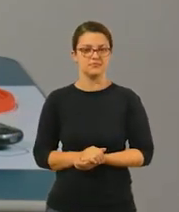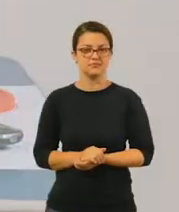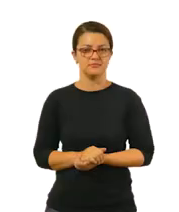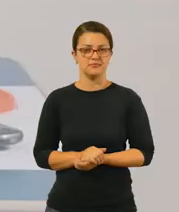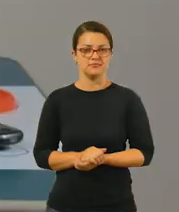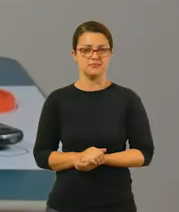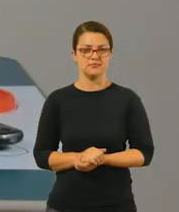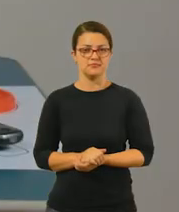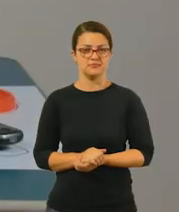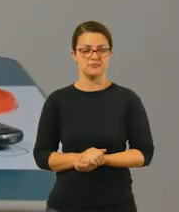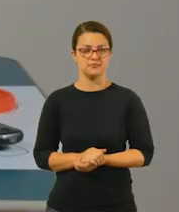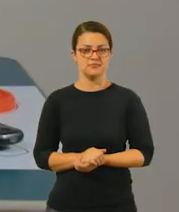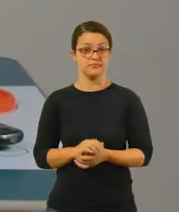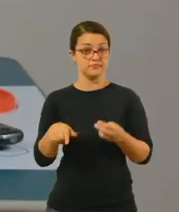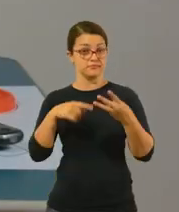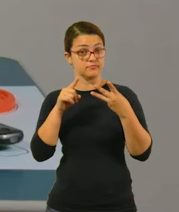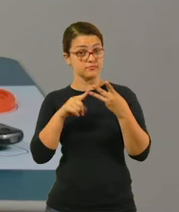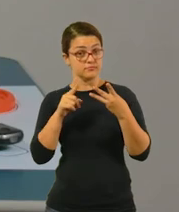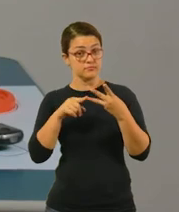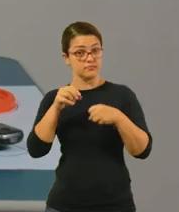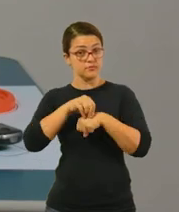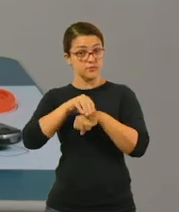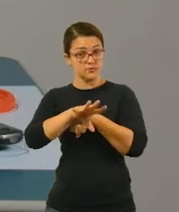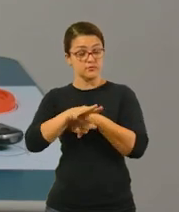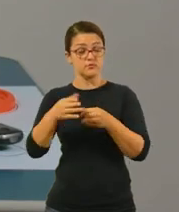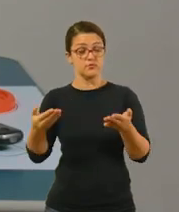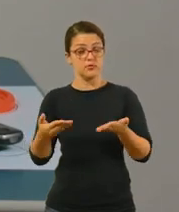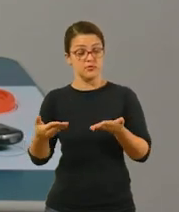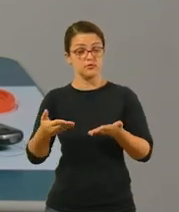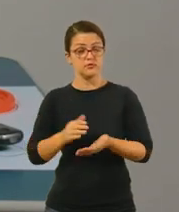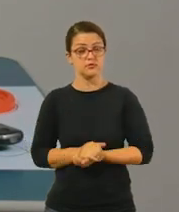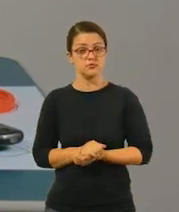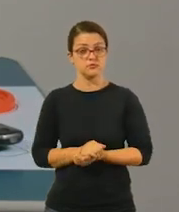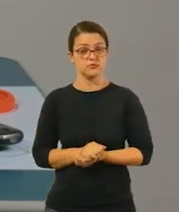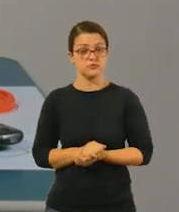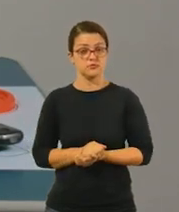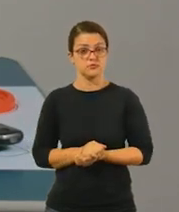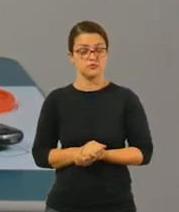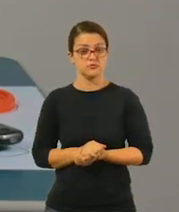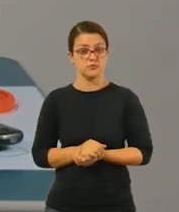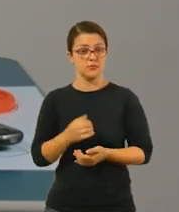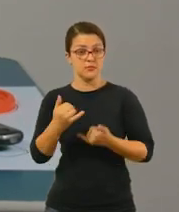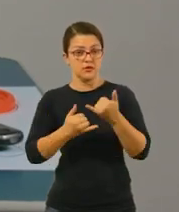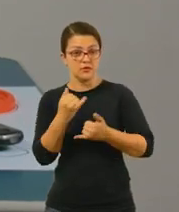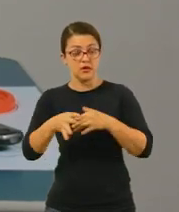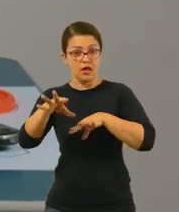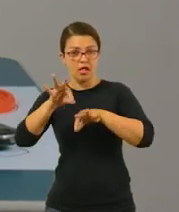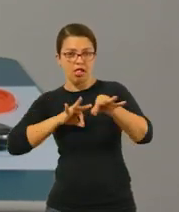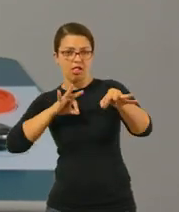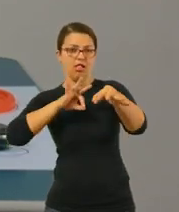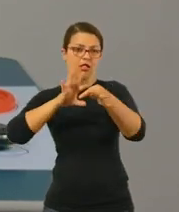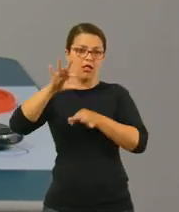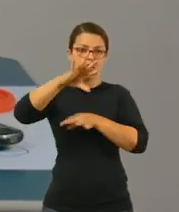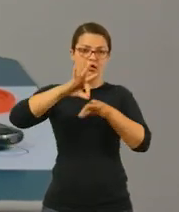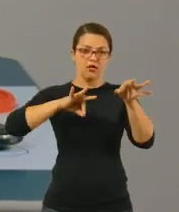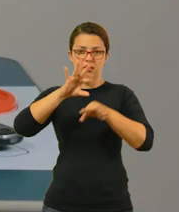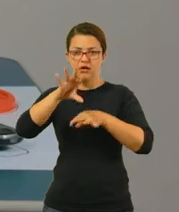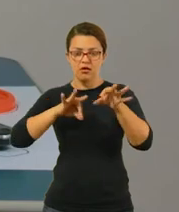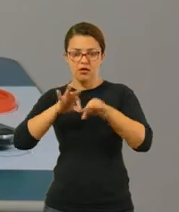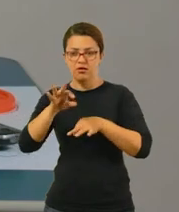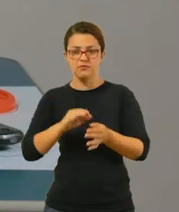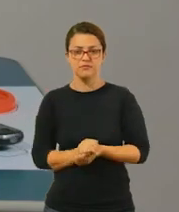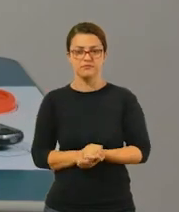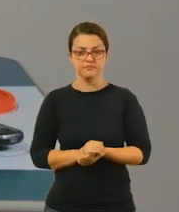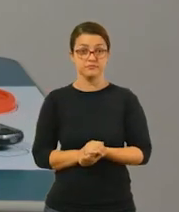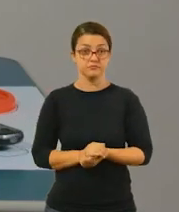bastante. A última sugestão de hoje é a brincadeira de rasgar. Então você vai entregar para a criança vários tipos